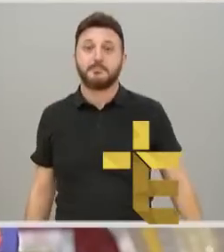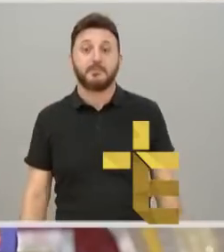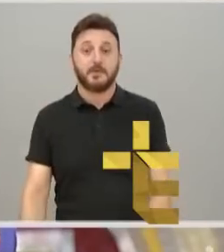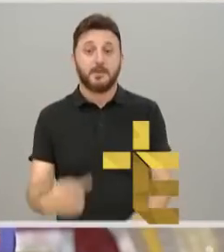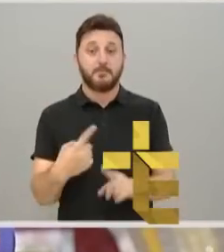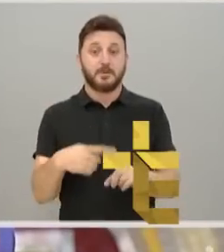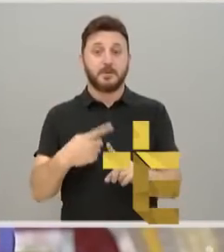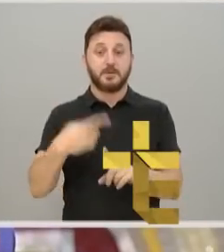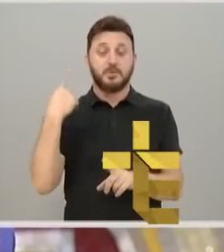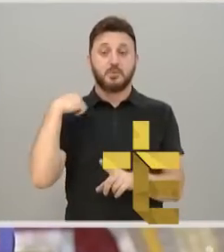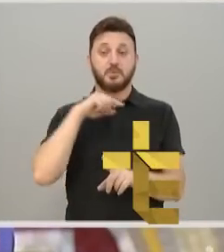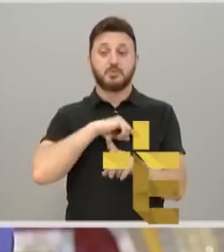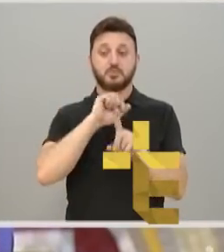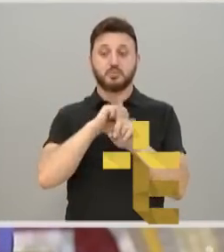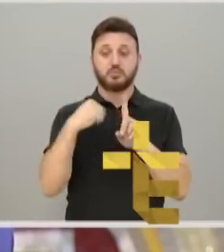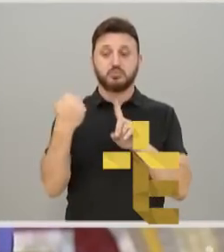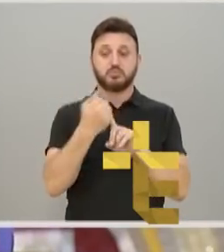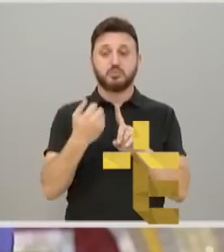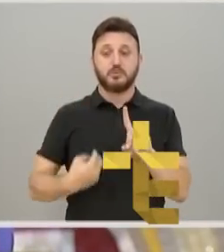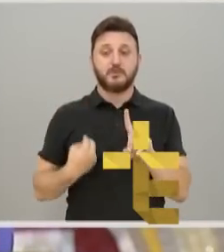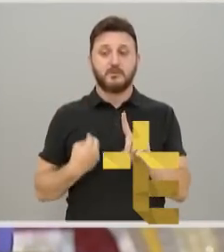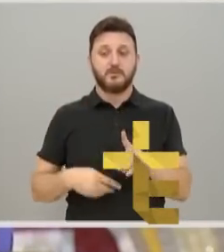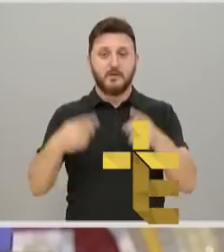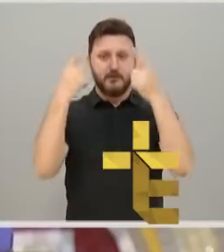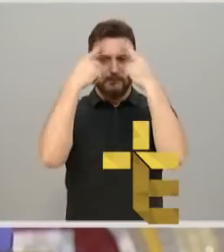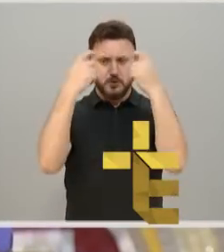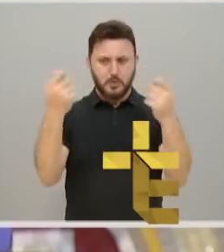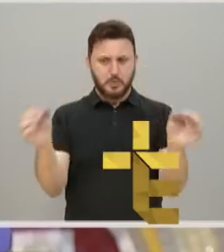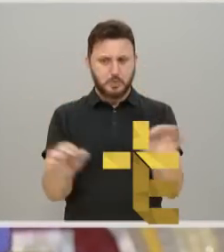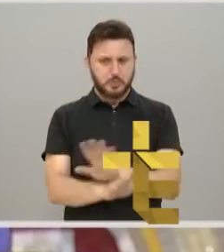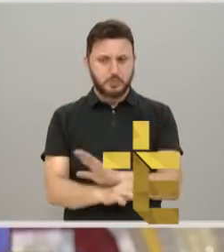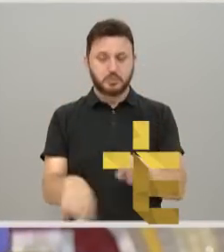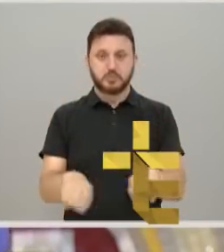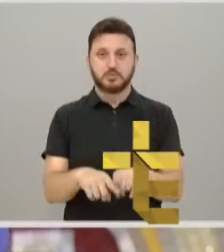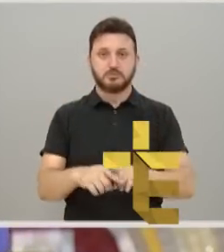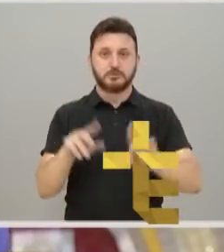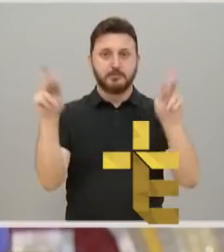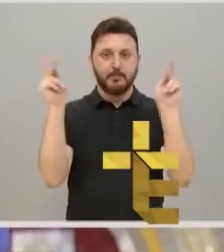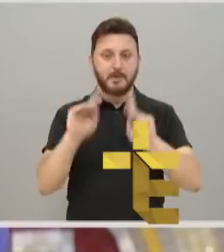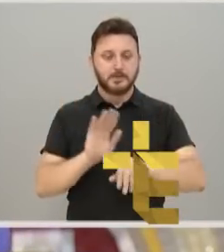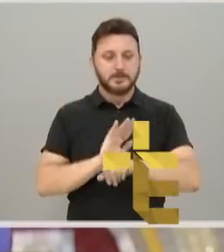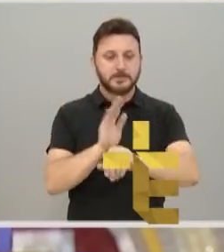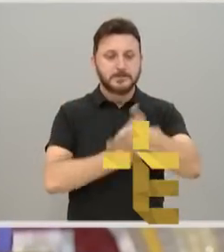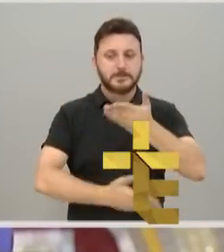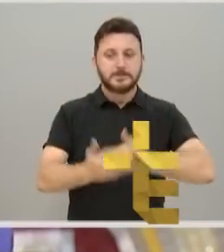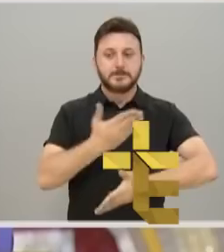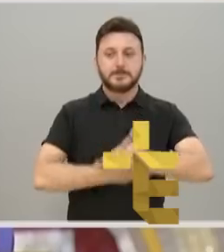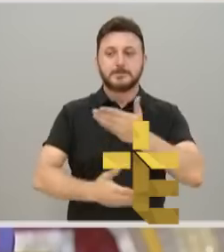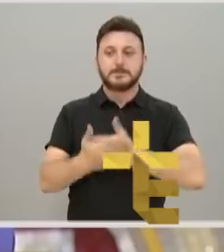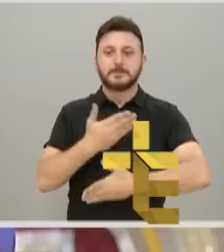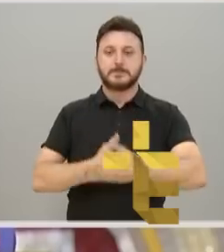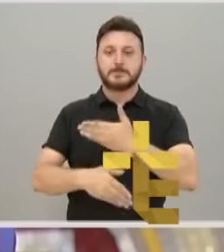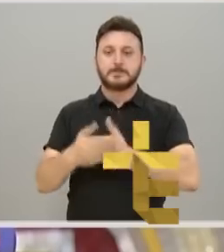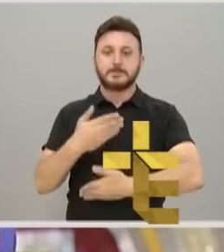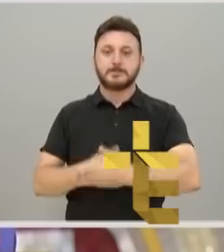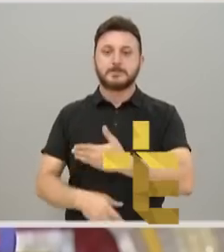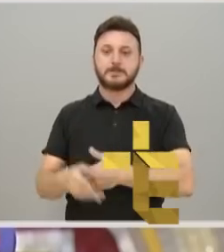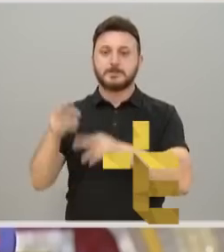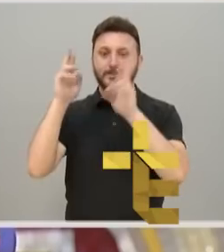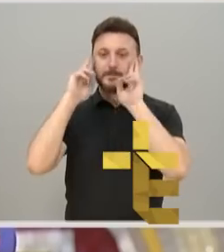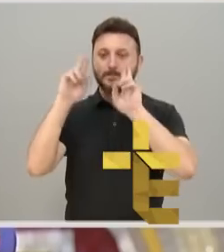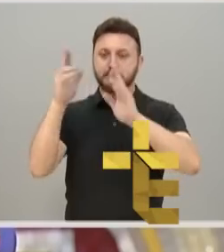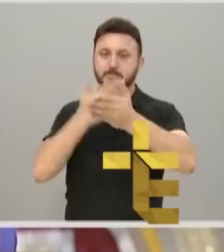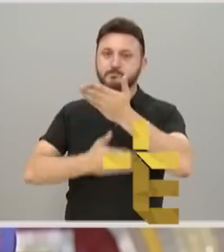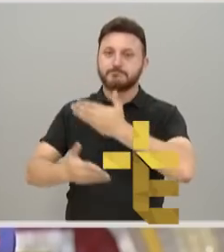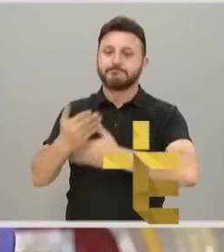que nossa sociedade viva sem violência e na promoção da solidariedade, fraternidade e respeito